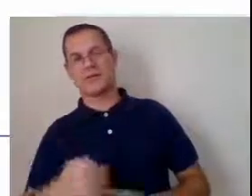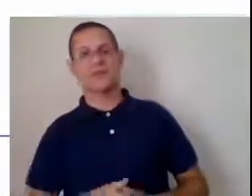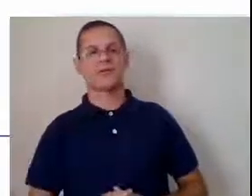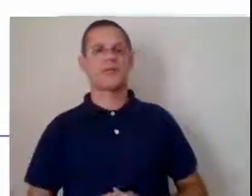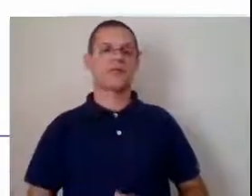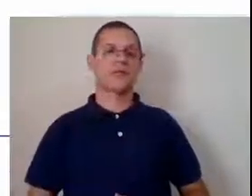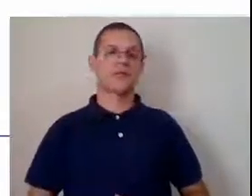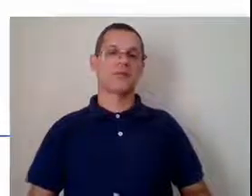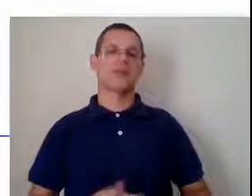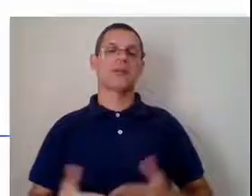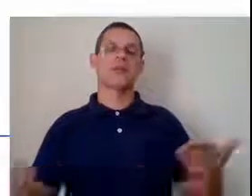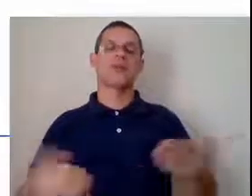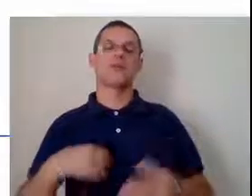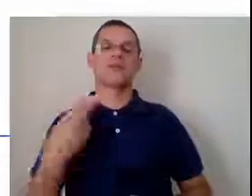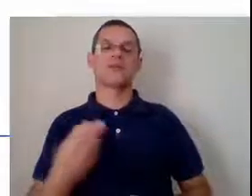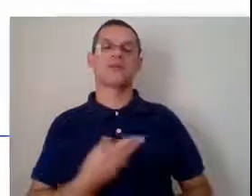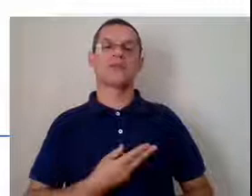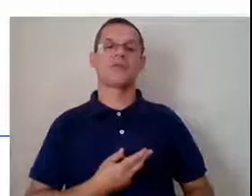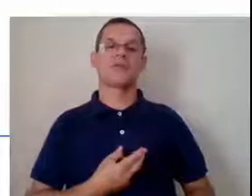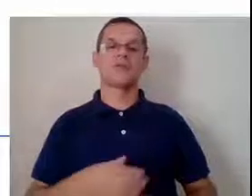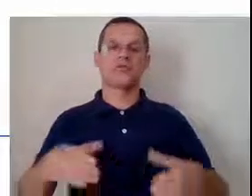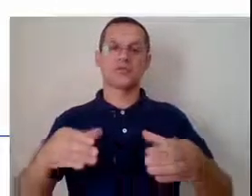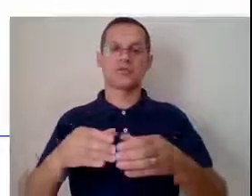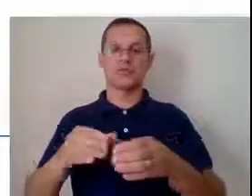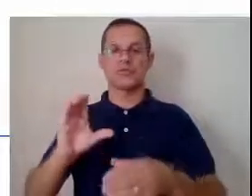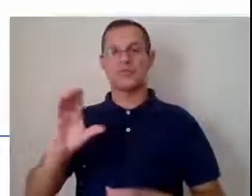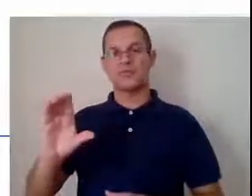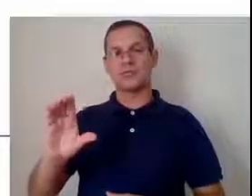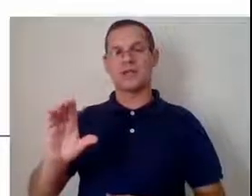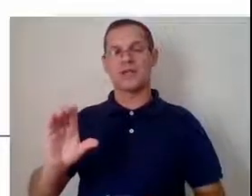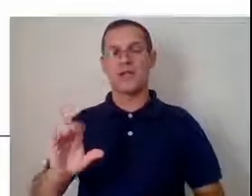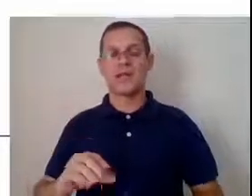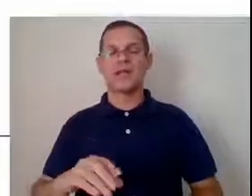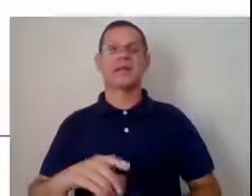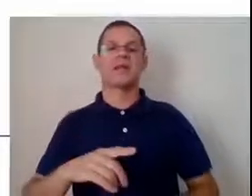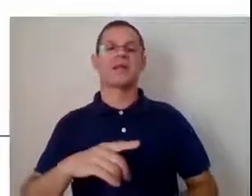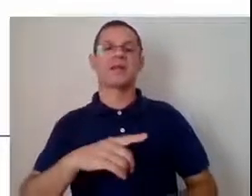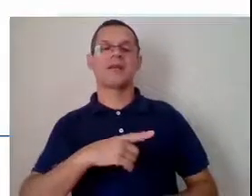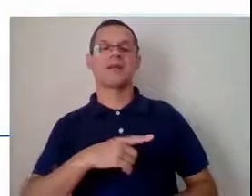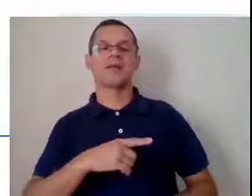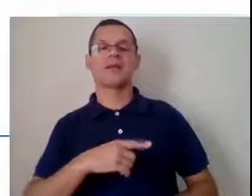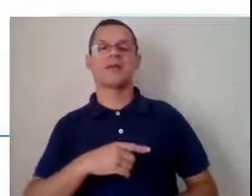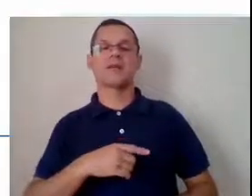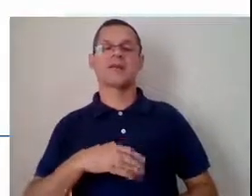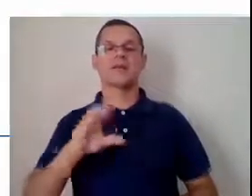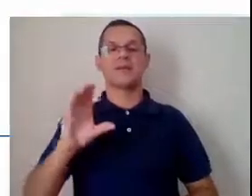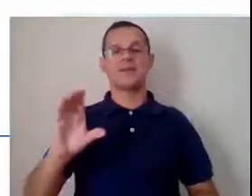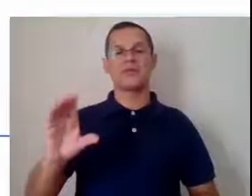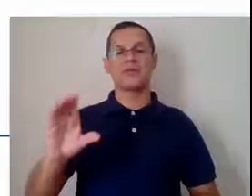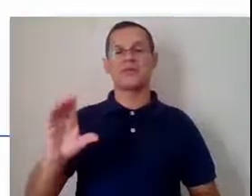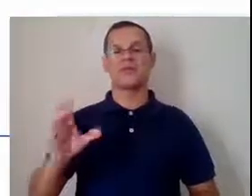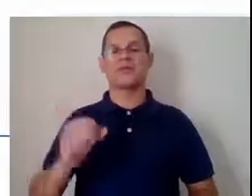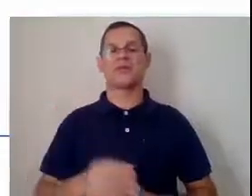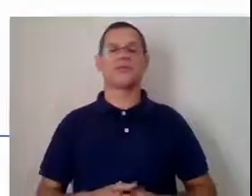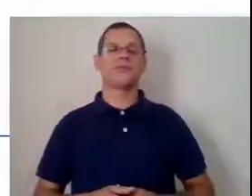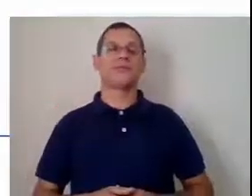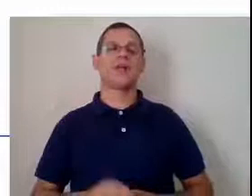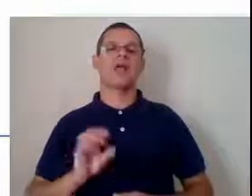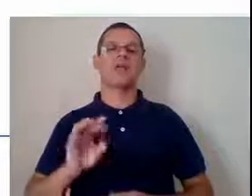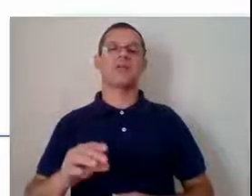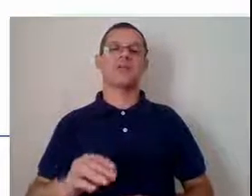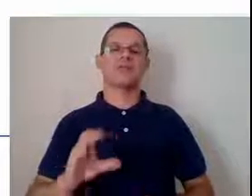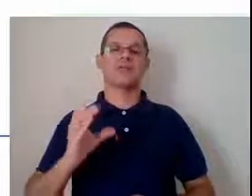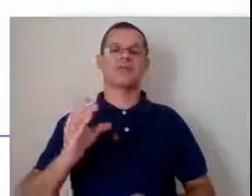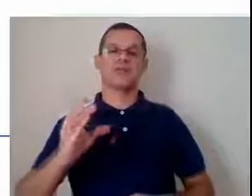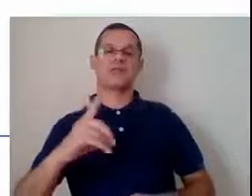passar aqui para o nosso cidadão C. Dizia-se lá que o C, apenas